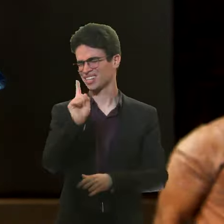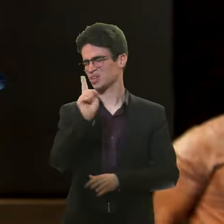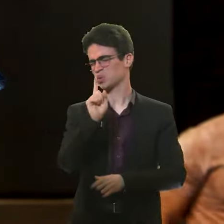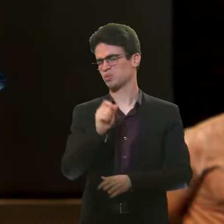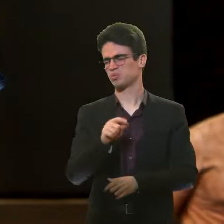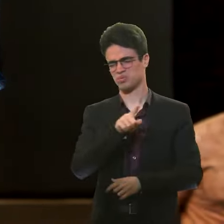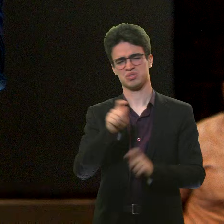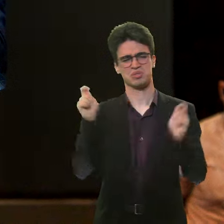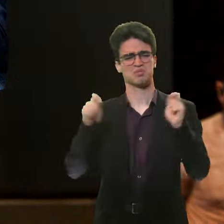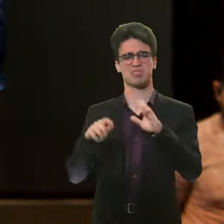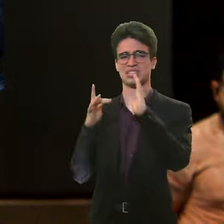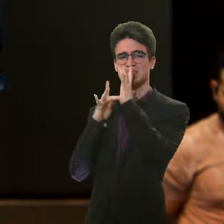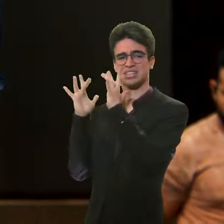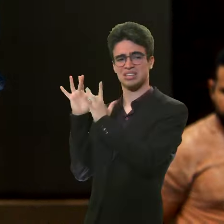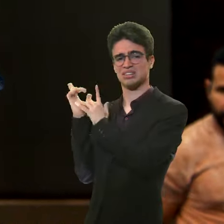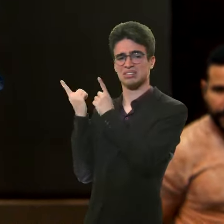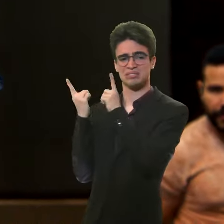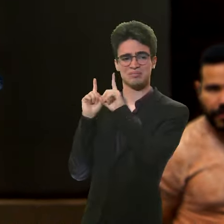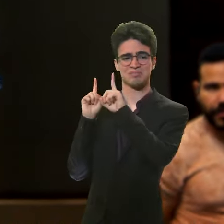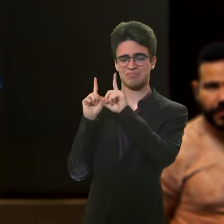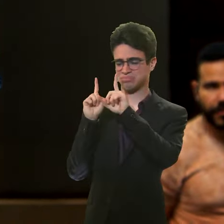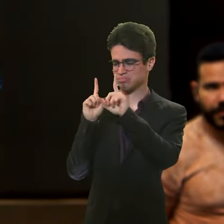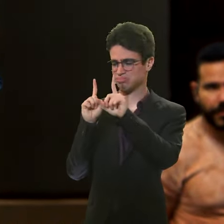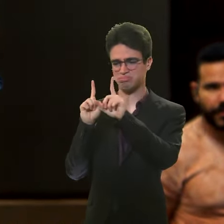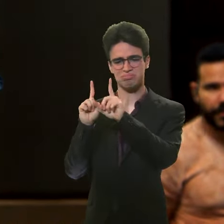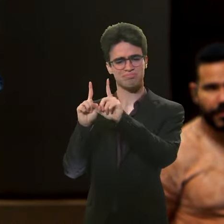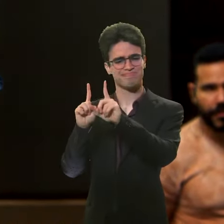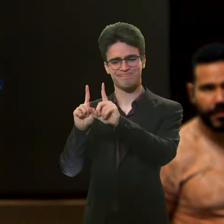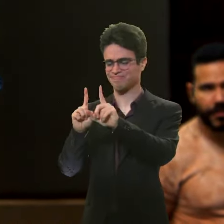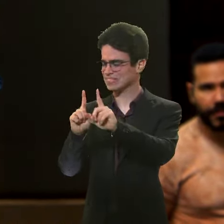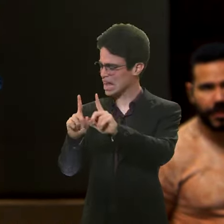Continua caminhando do lado dele, encontra nele refúgio.